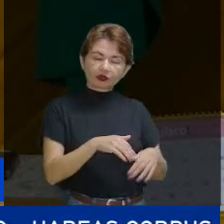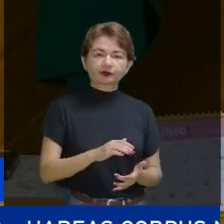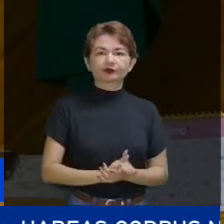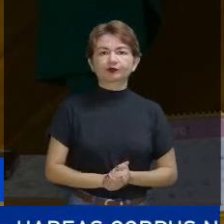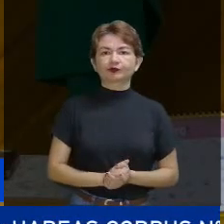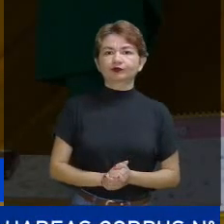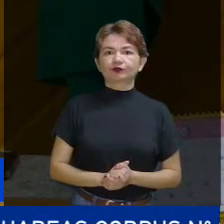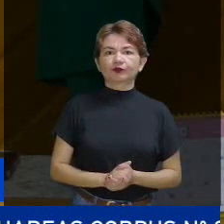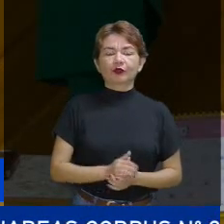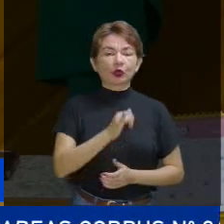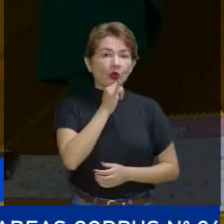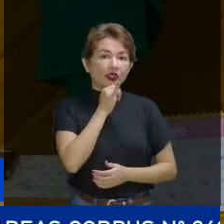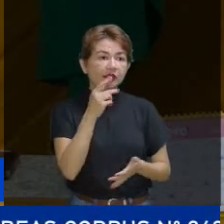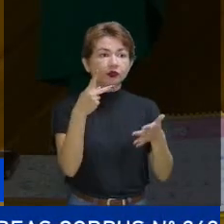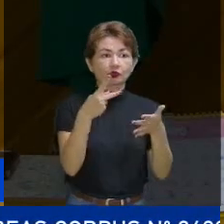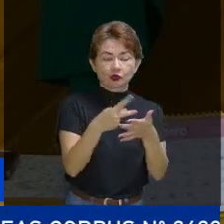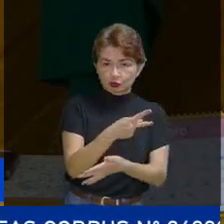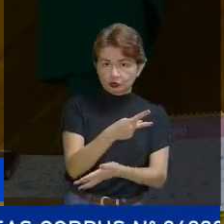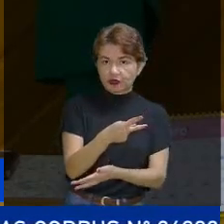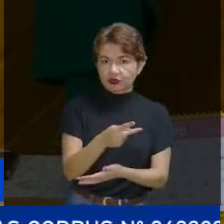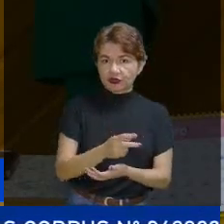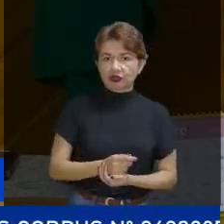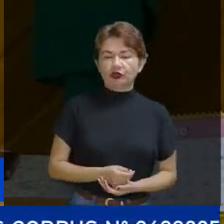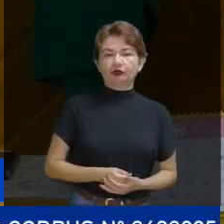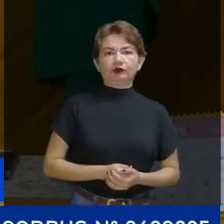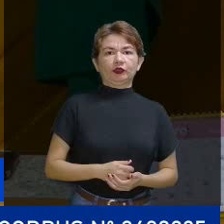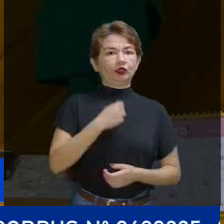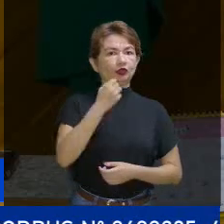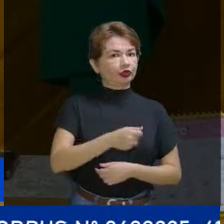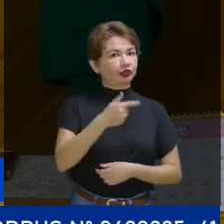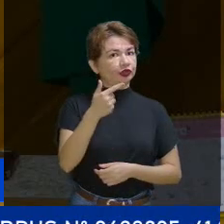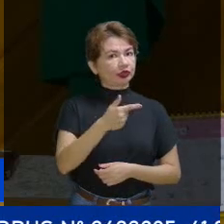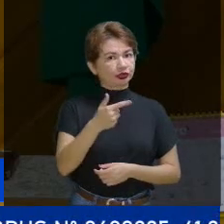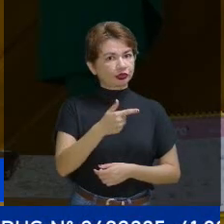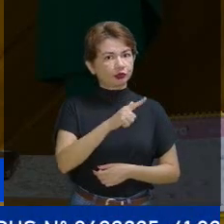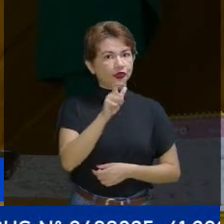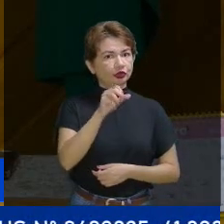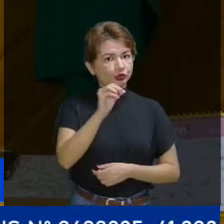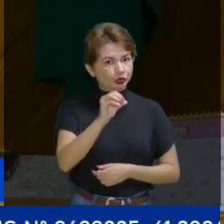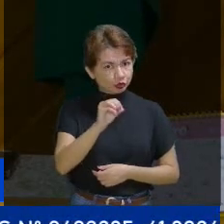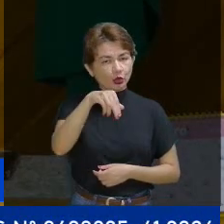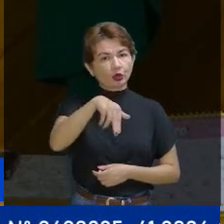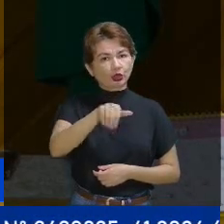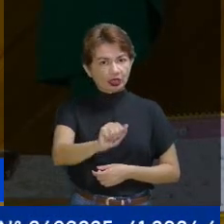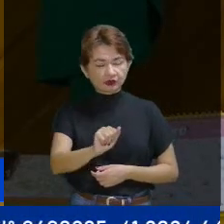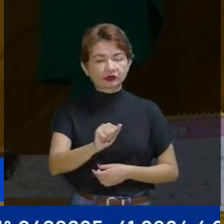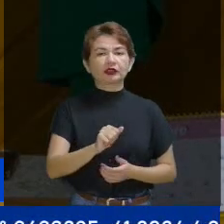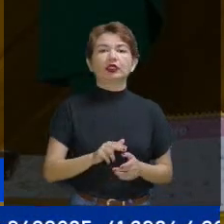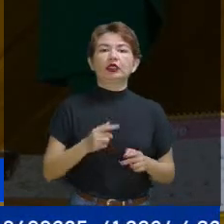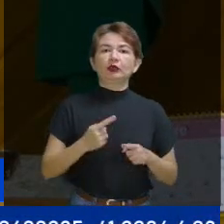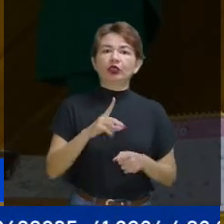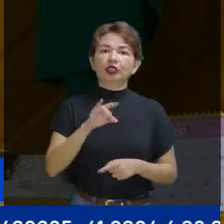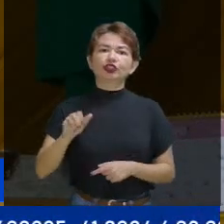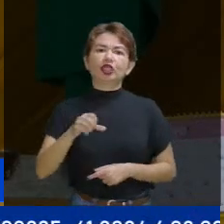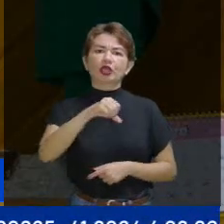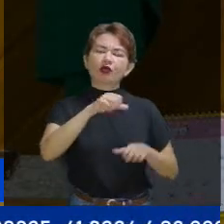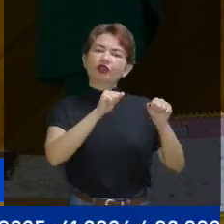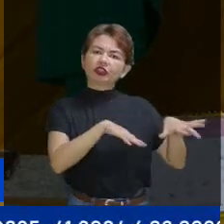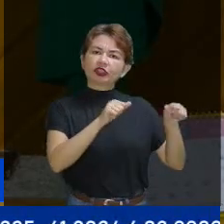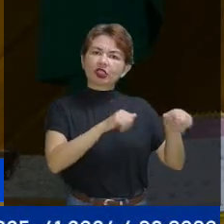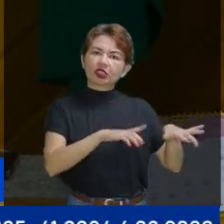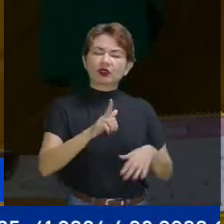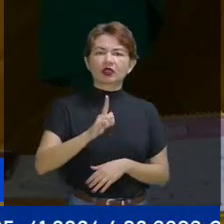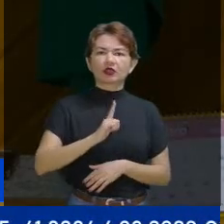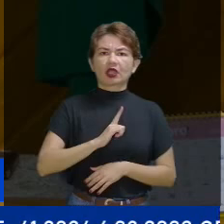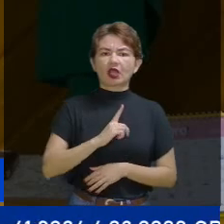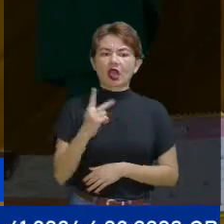tribuna como um exemplo do que deveria ter sido feito pelo juízo da segunda zona eleitoral no caso dos autos, porque no dia 9 de setembro nós